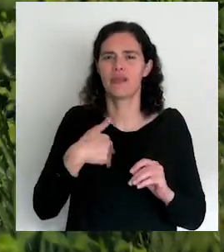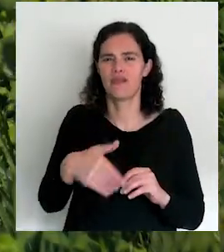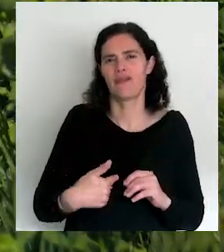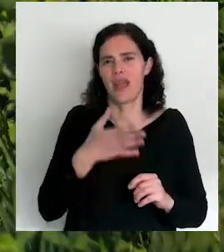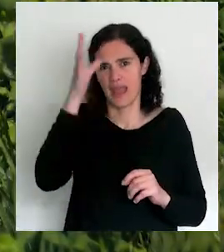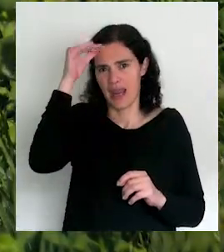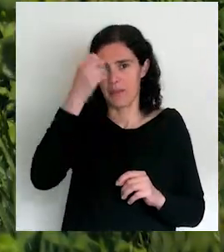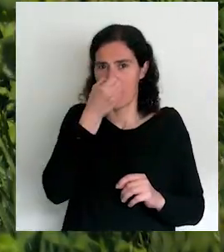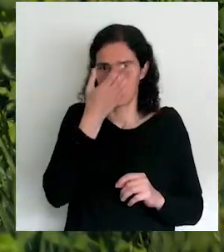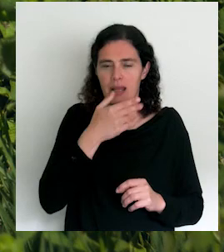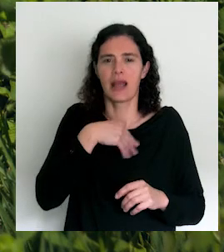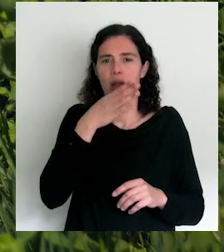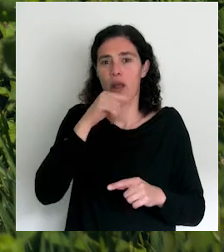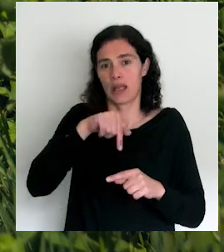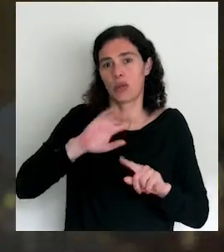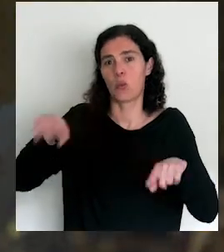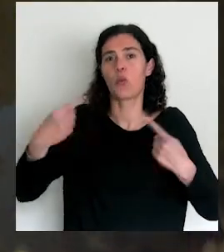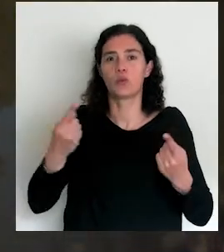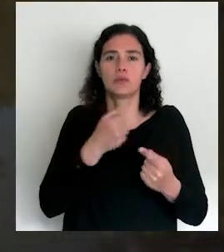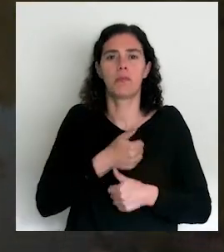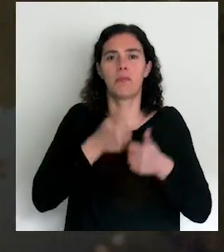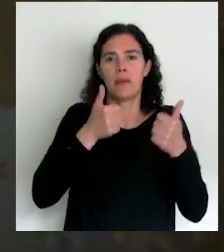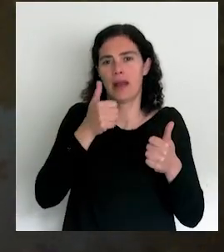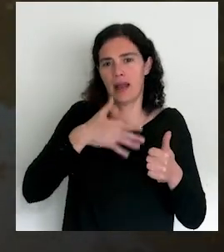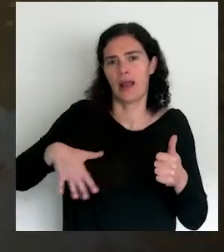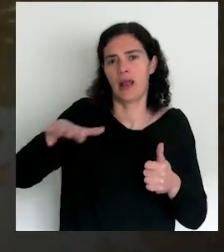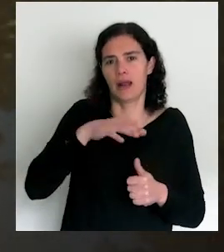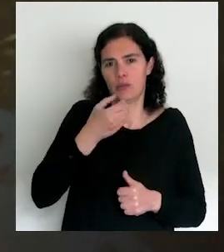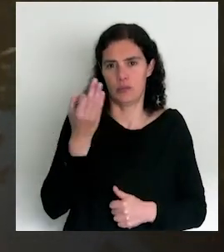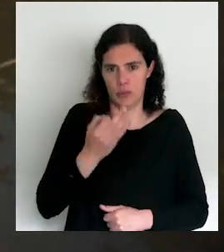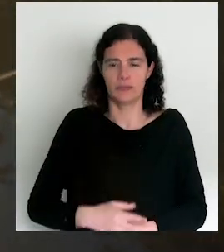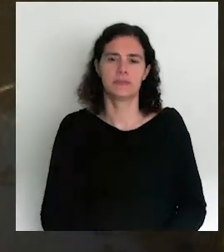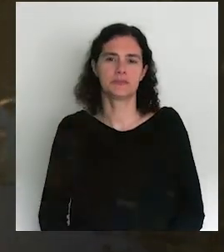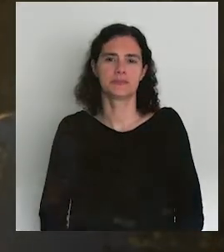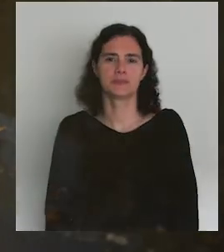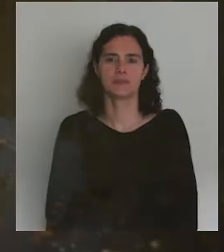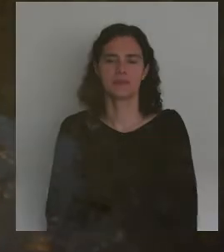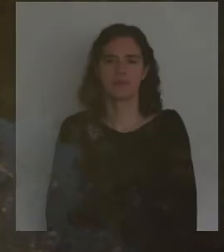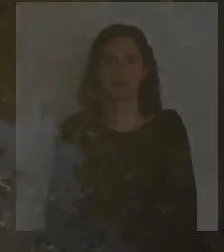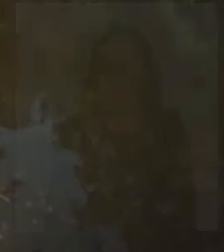mas este aqui certamente vai ficar com muito mais espécies aquáticas do que qualquer outro parque urbano do Porto.